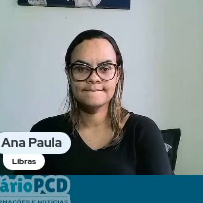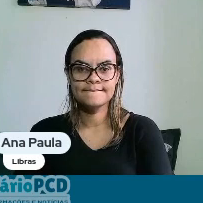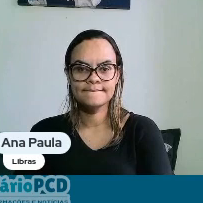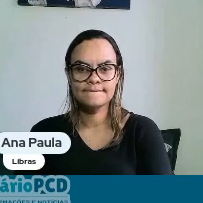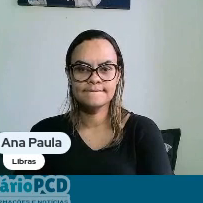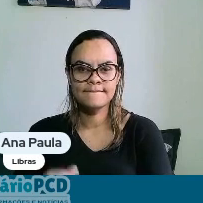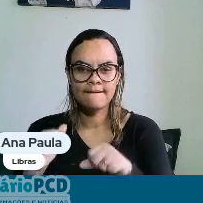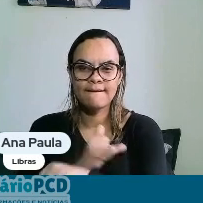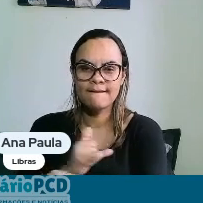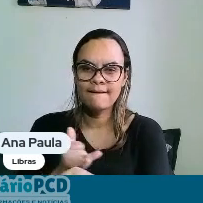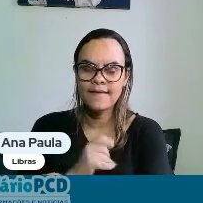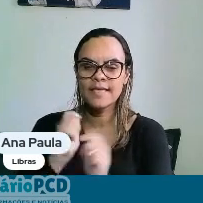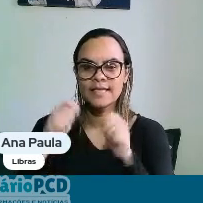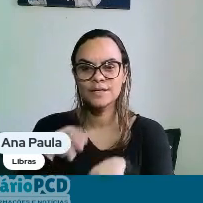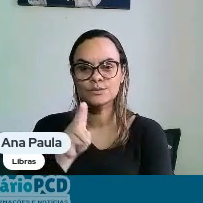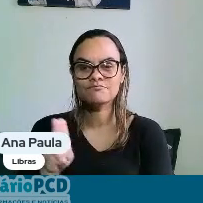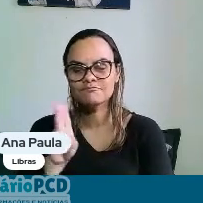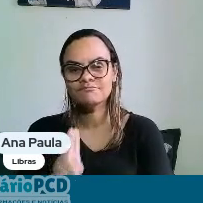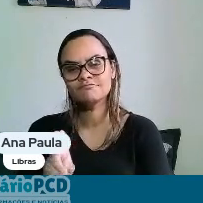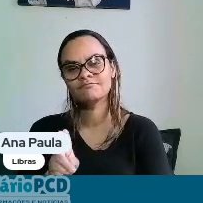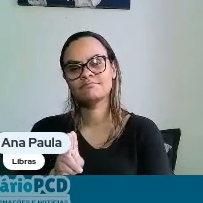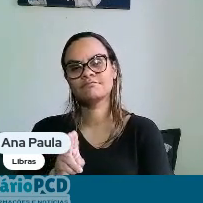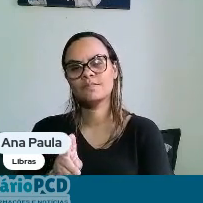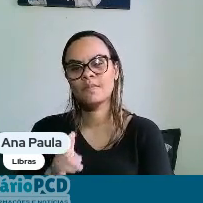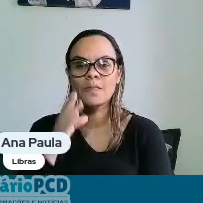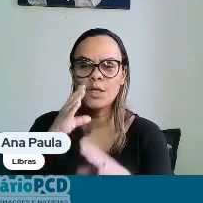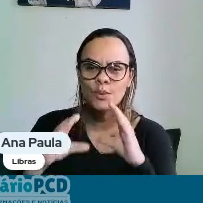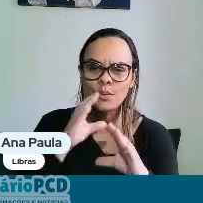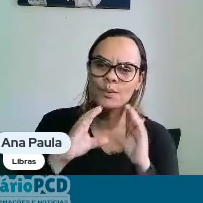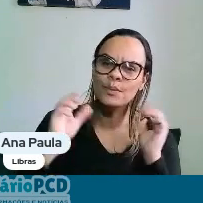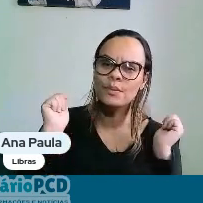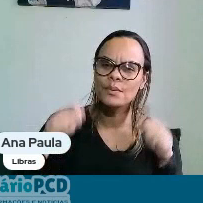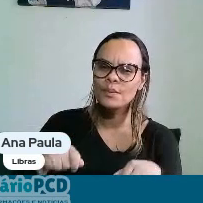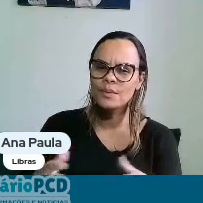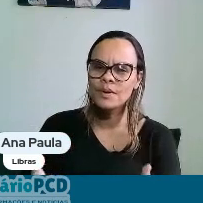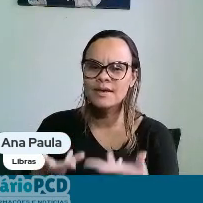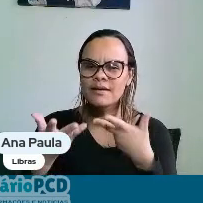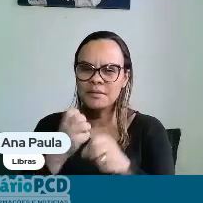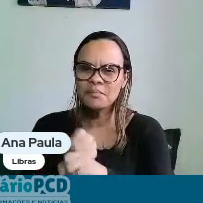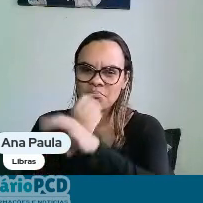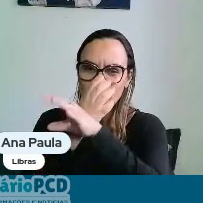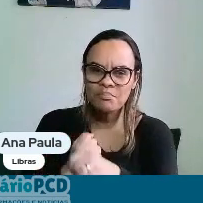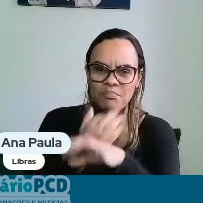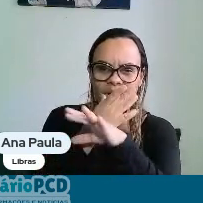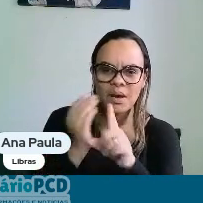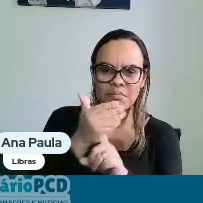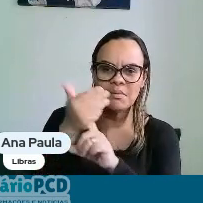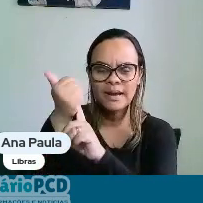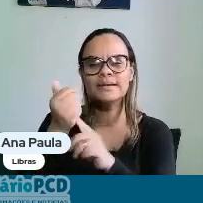equipamentos necessários para a comunicação online, eletrônica,